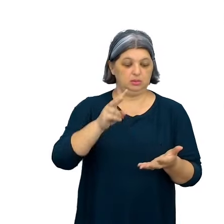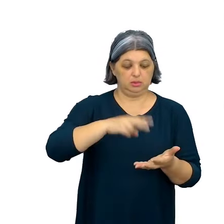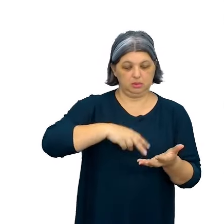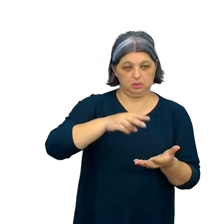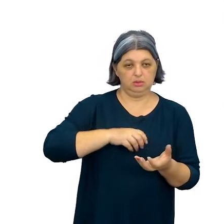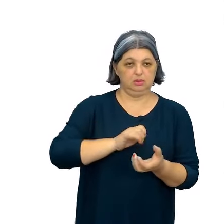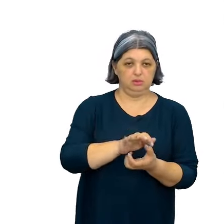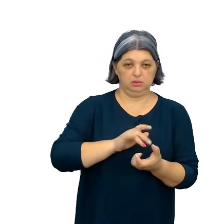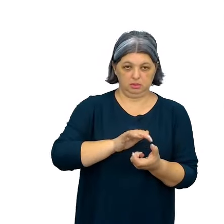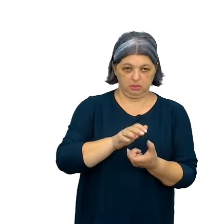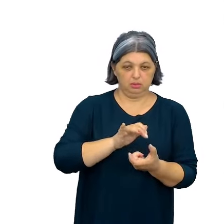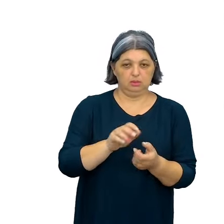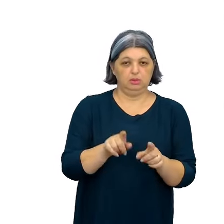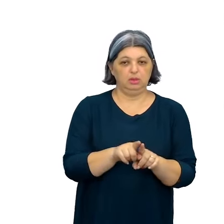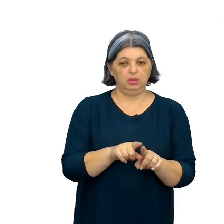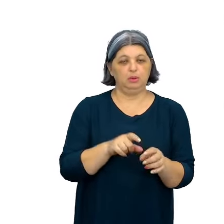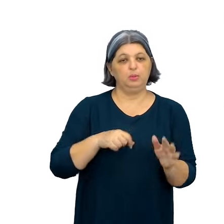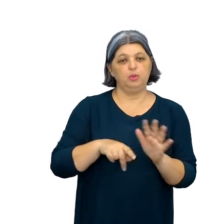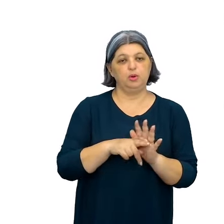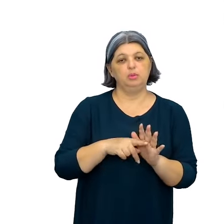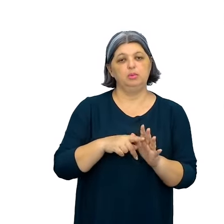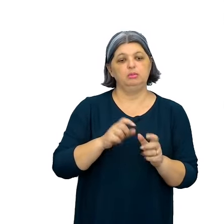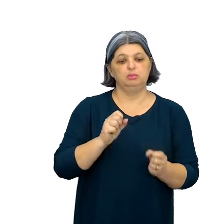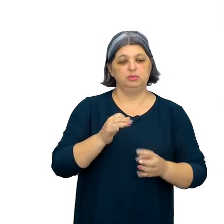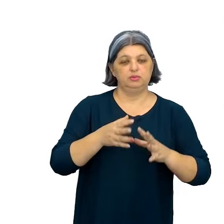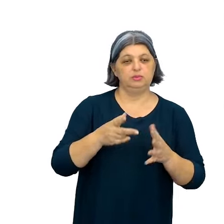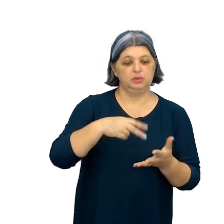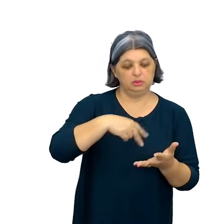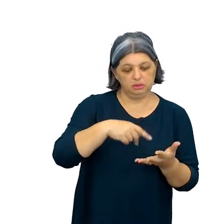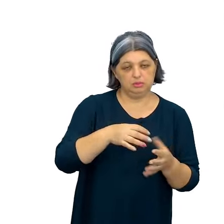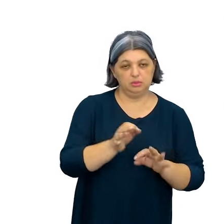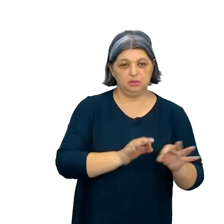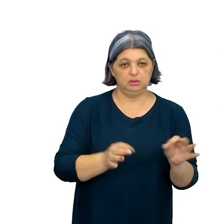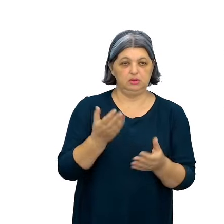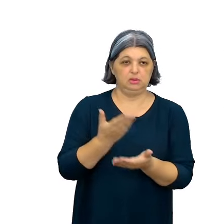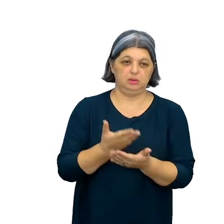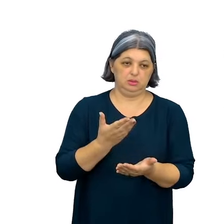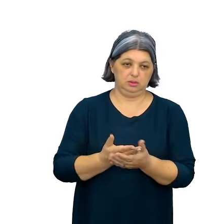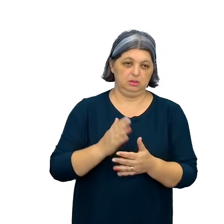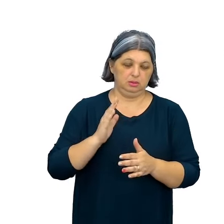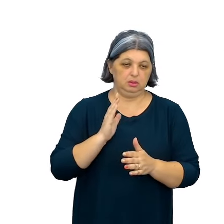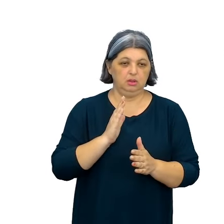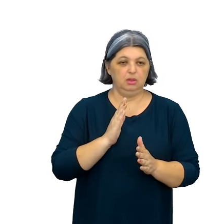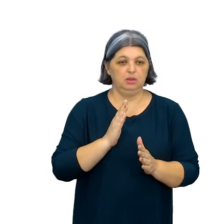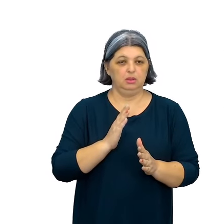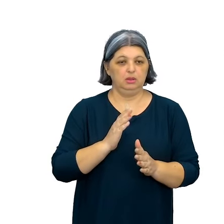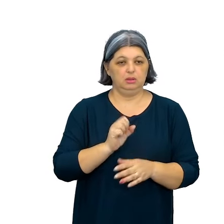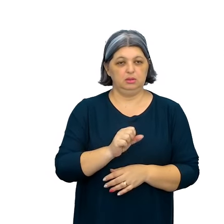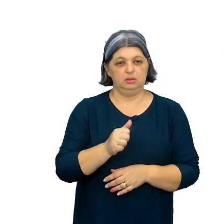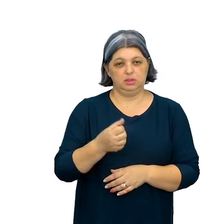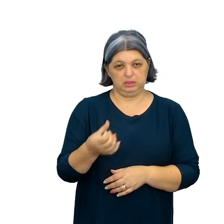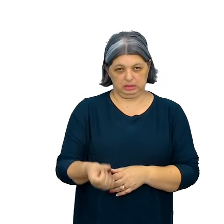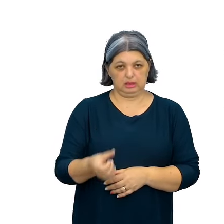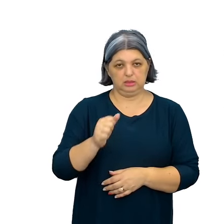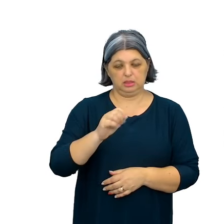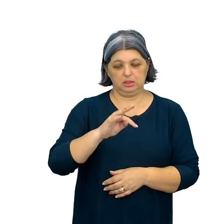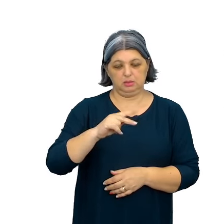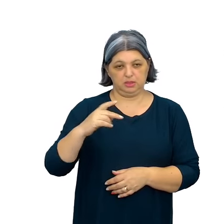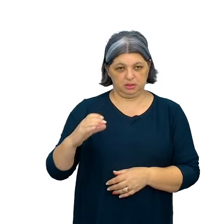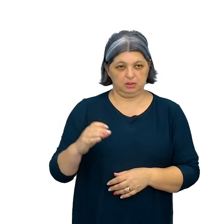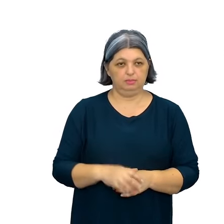como os níveis de proficiência à leitura, contribuem para o planejamento das aulas na sequência de atividades 6 na TPC. Numa